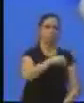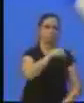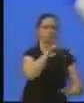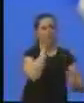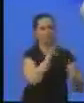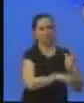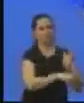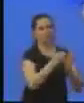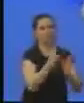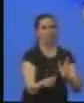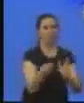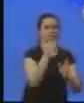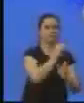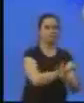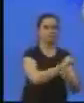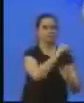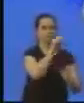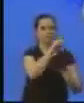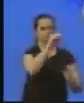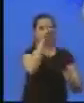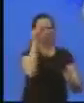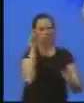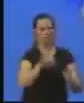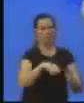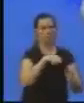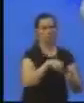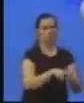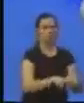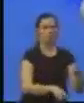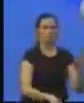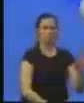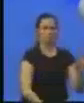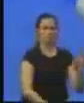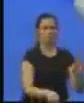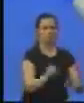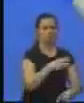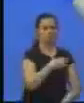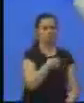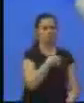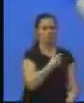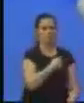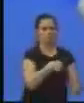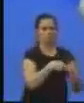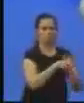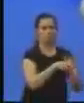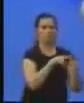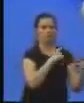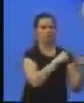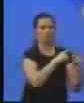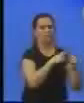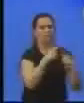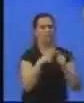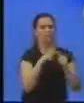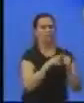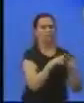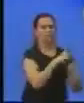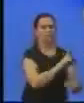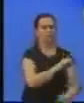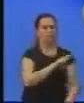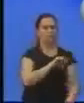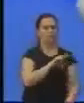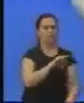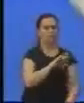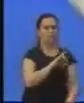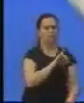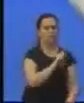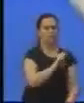1 do expoente, até aí perfeito, igualzinho. Só que como u é uma nova função, eu preciso multiplicar pela sua derivada